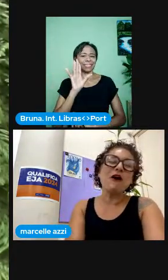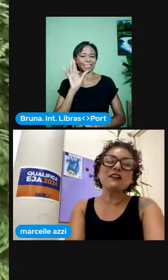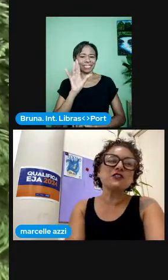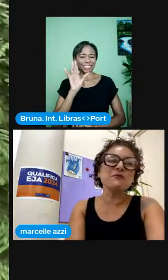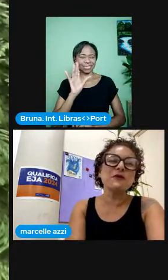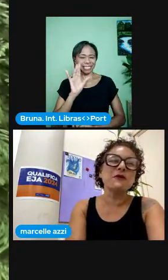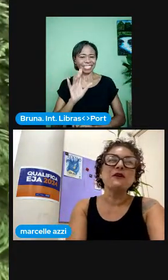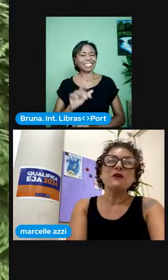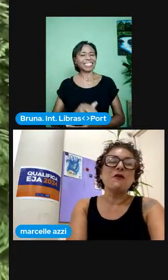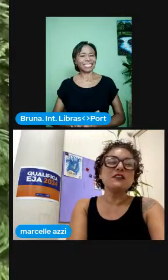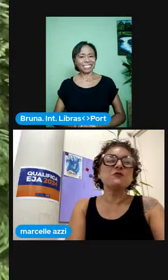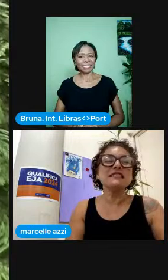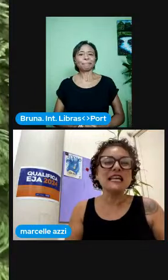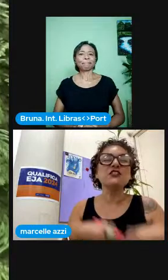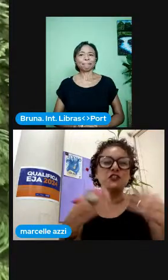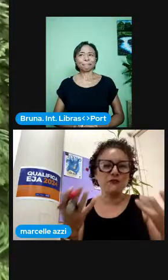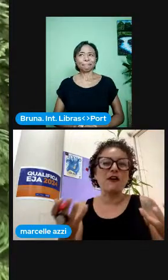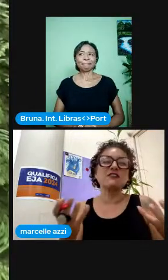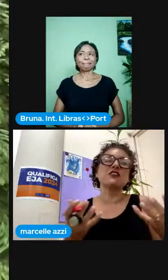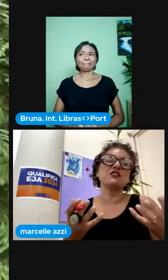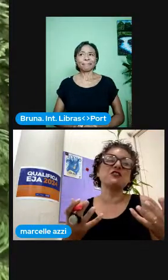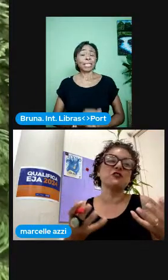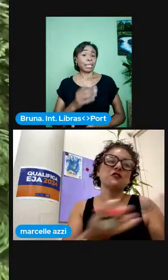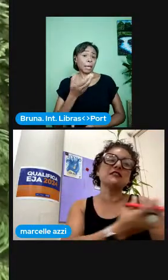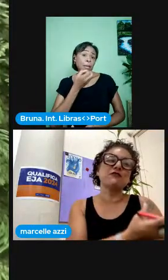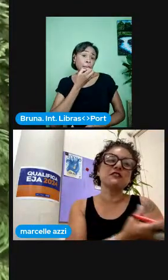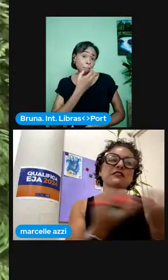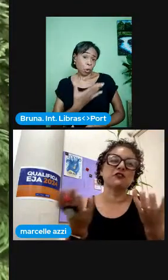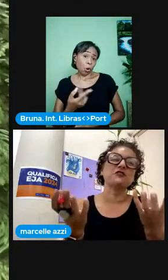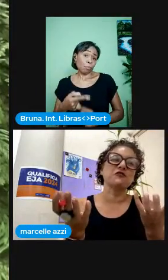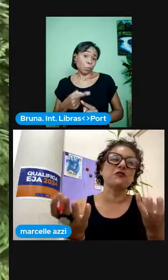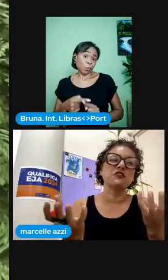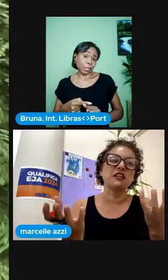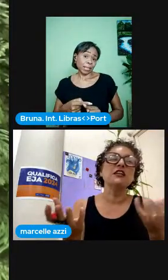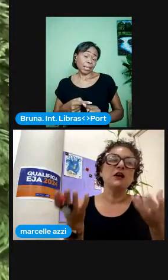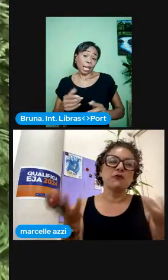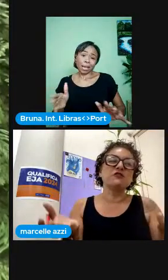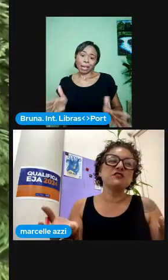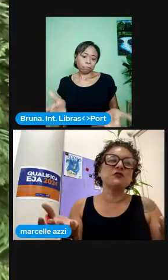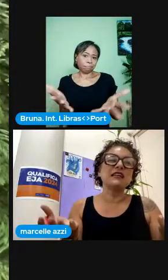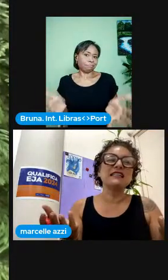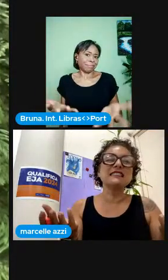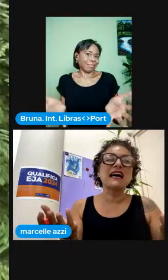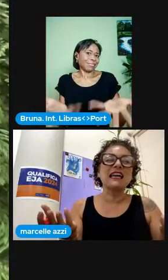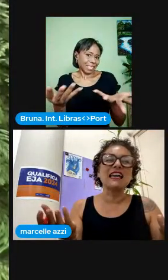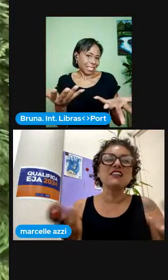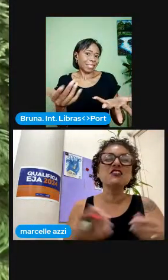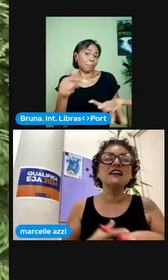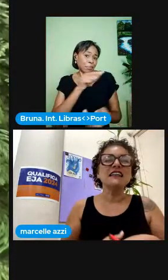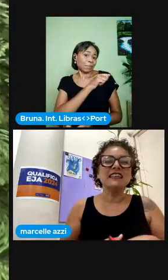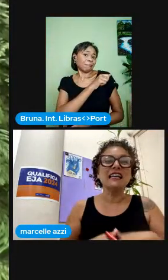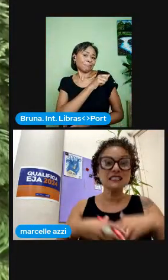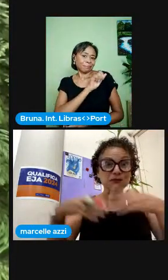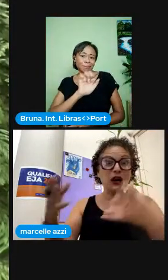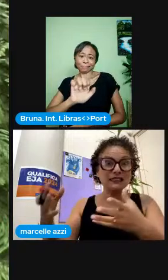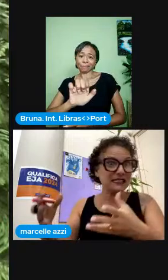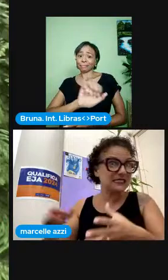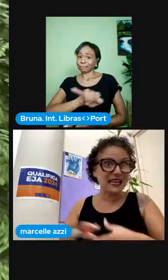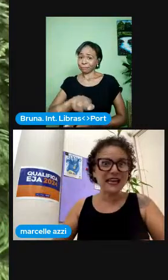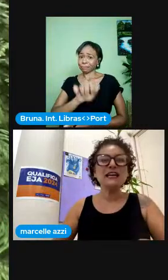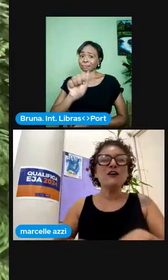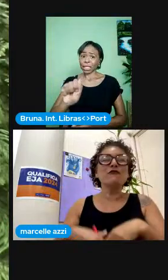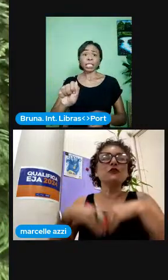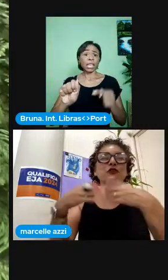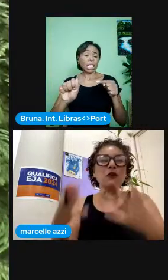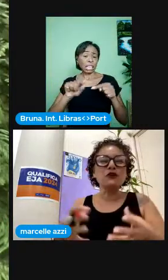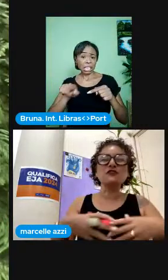foi um ótimo incentivo, eu acho, que a gente trouxe, que você trouxe hoje aí para os estudantes da EJA, que eles podem